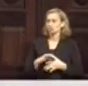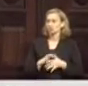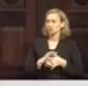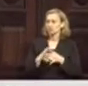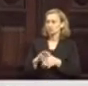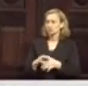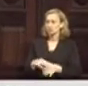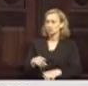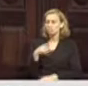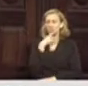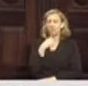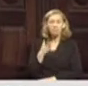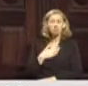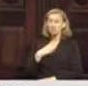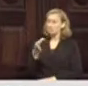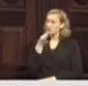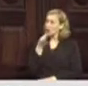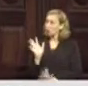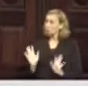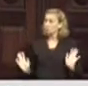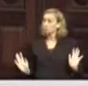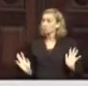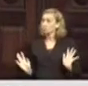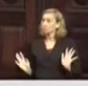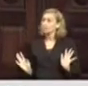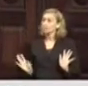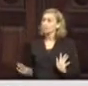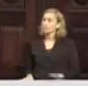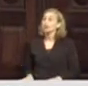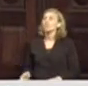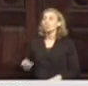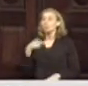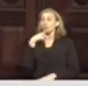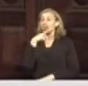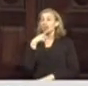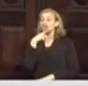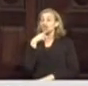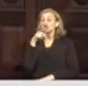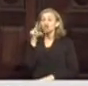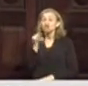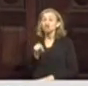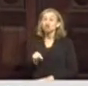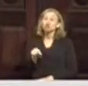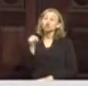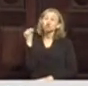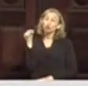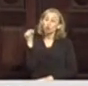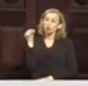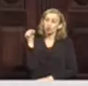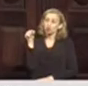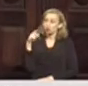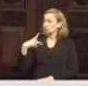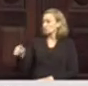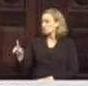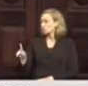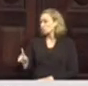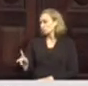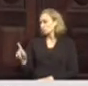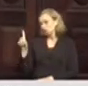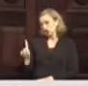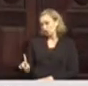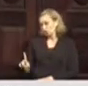a minha posição. O partido vai decidir conforme o momento